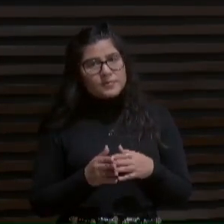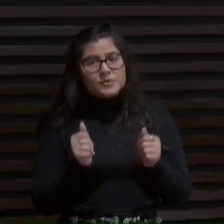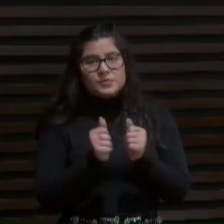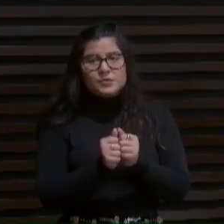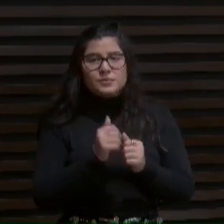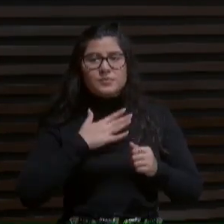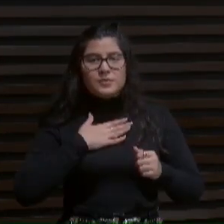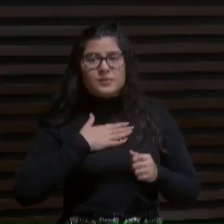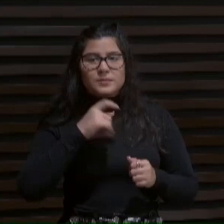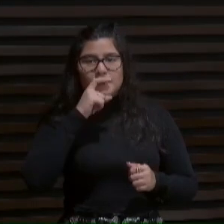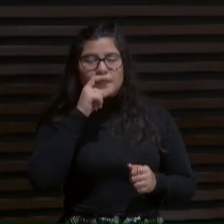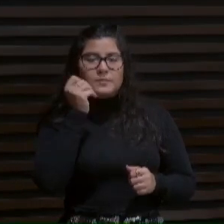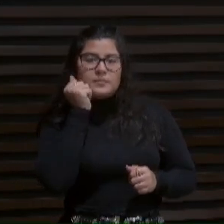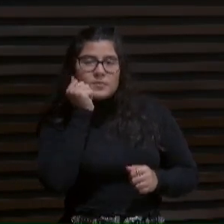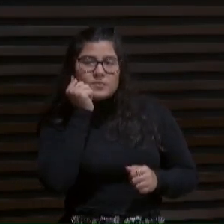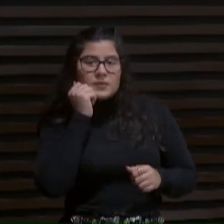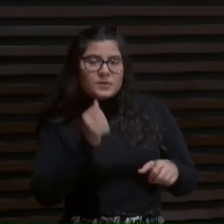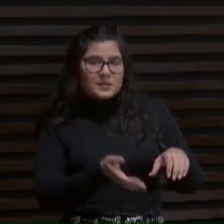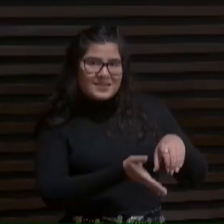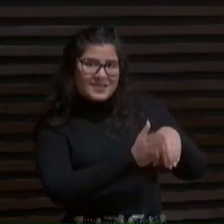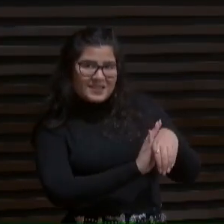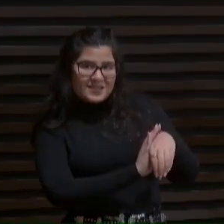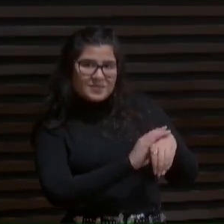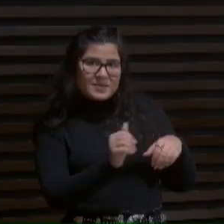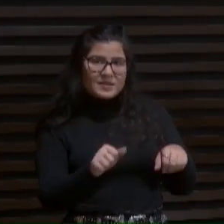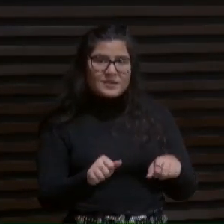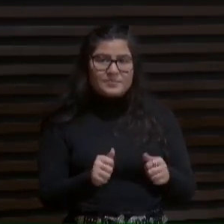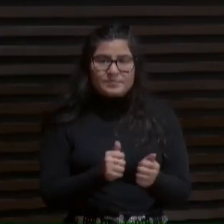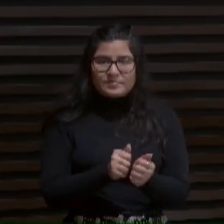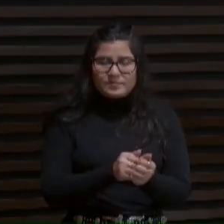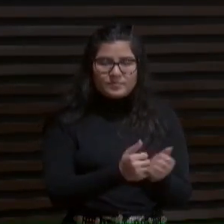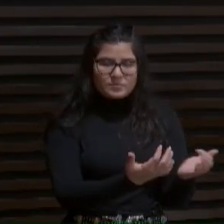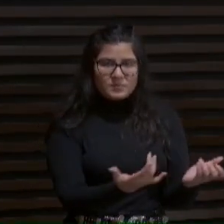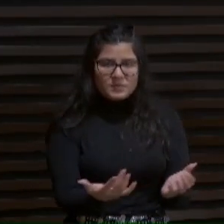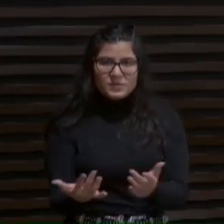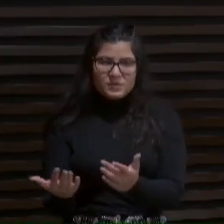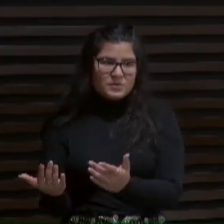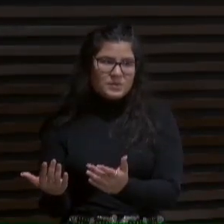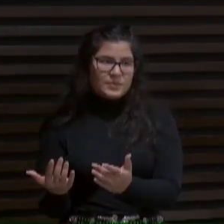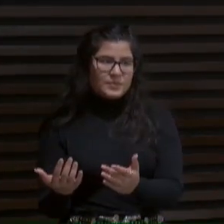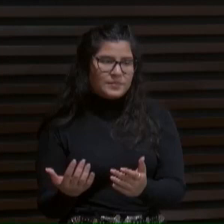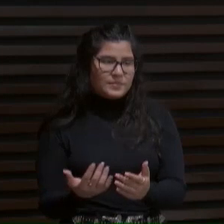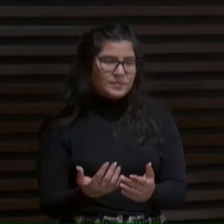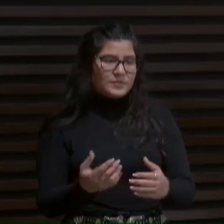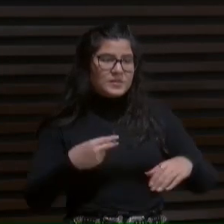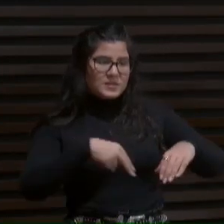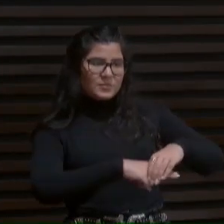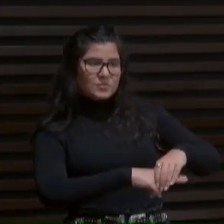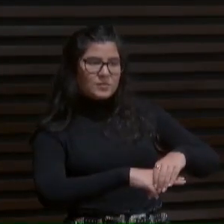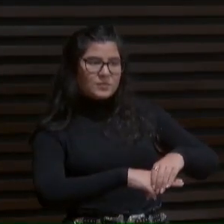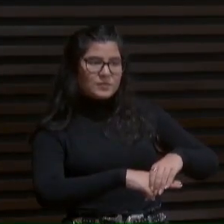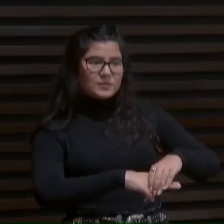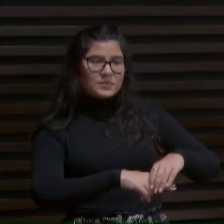do Efron, o Eteu, na caverna que está no campo de Macpela, em frente a Manre, na terra de Canaã, a qual